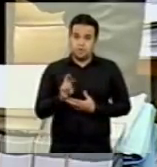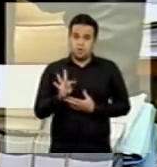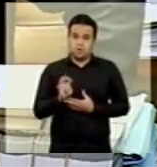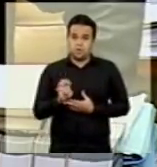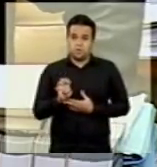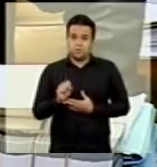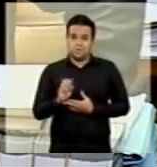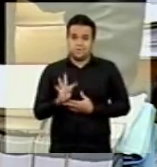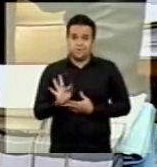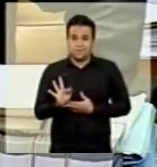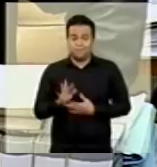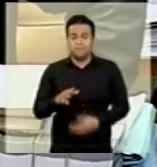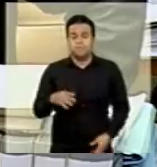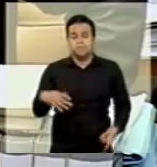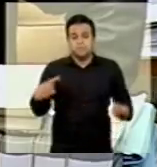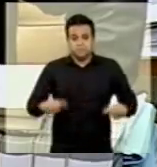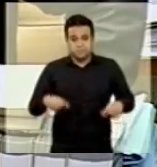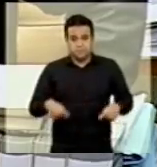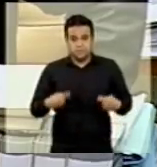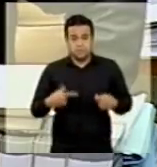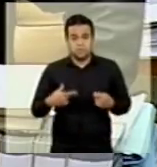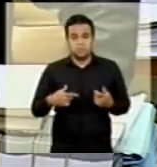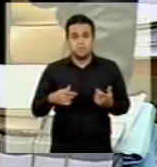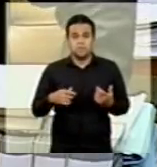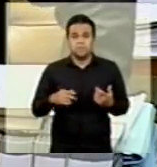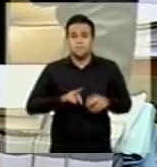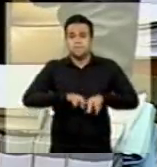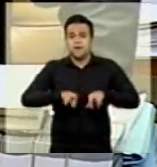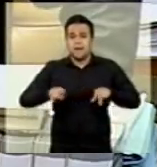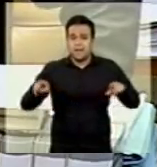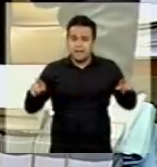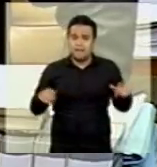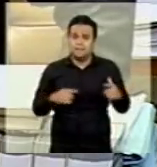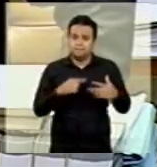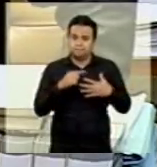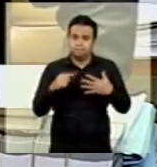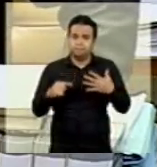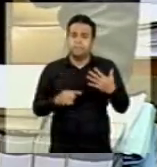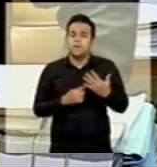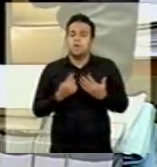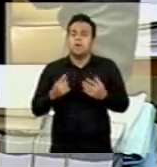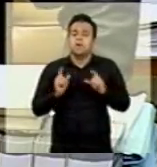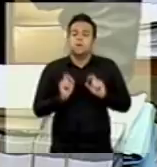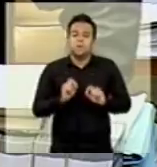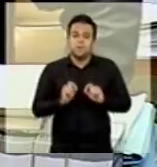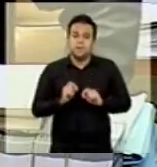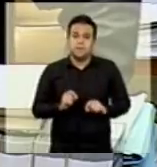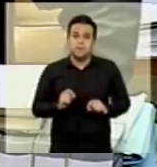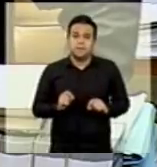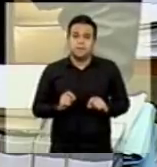sentiu necessidade, a partir de vários precedentes que adotou, de formular a